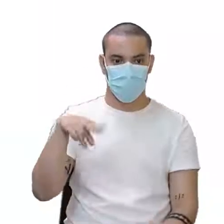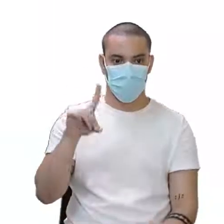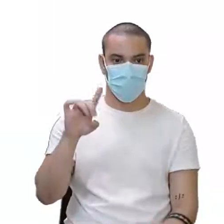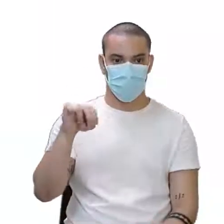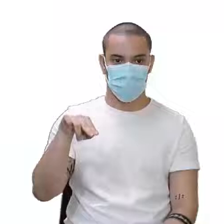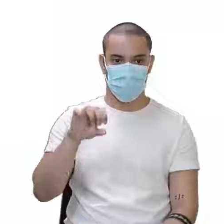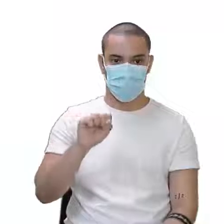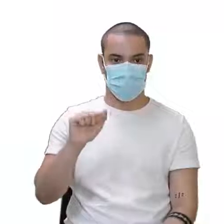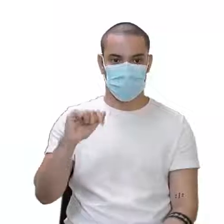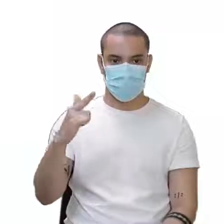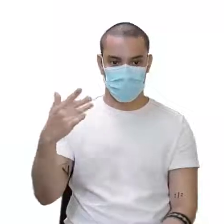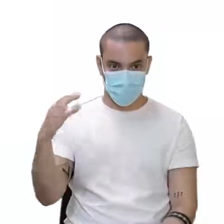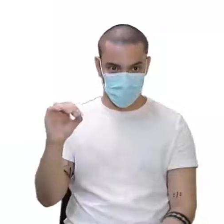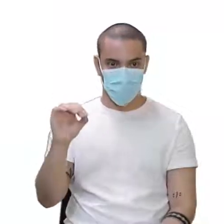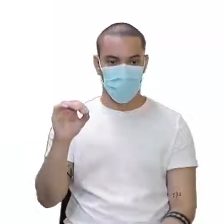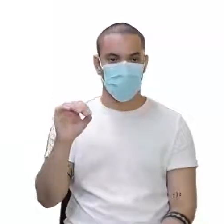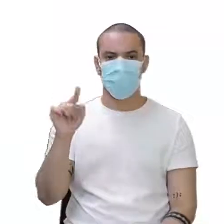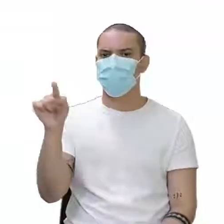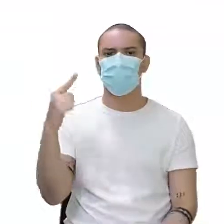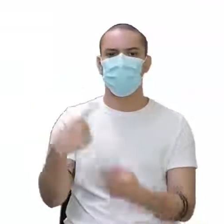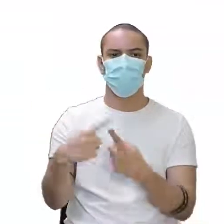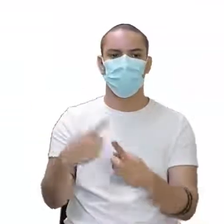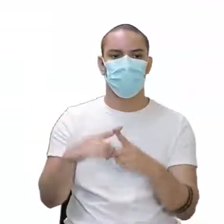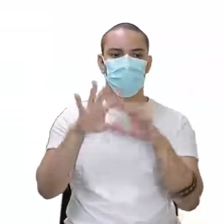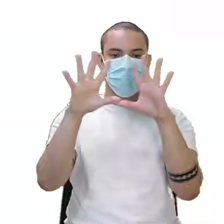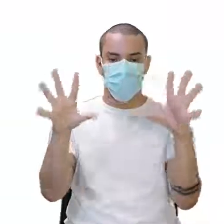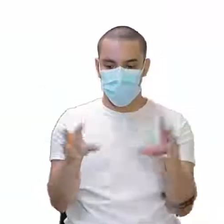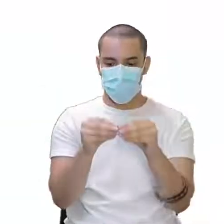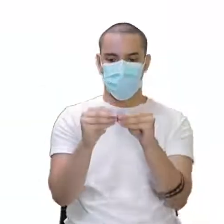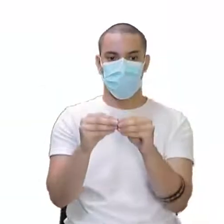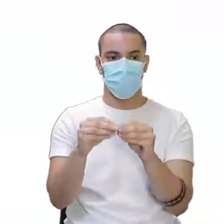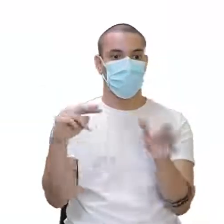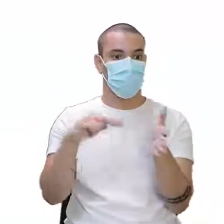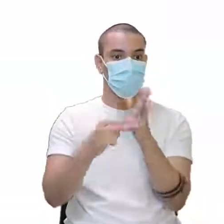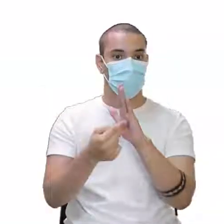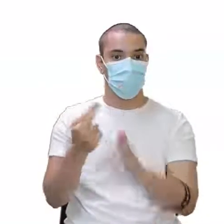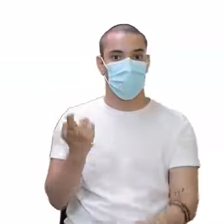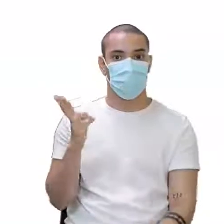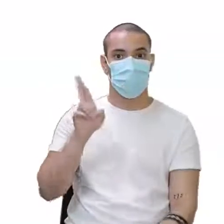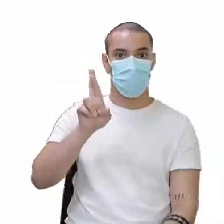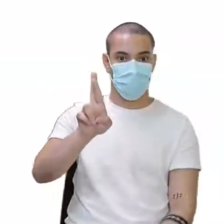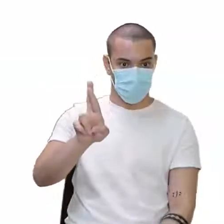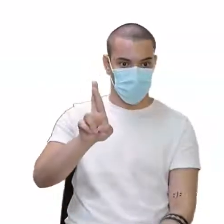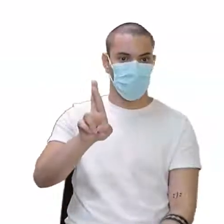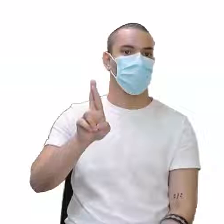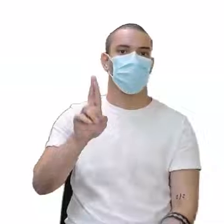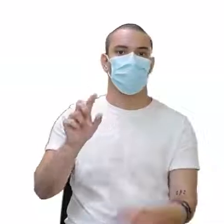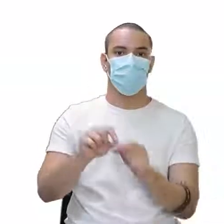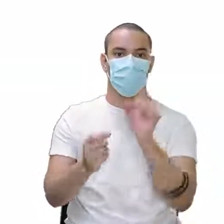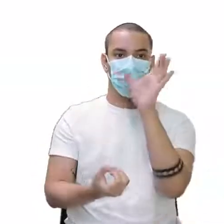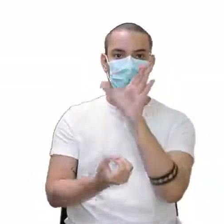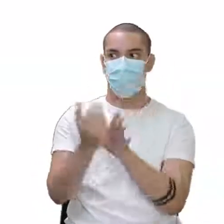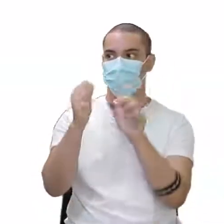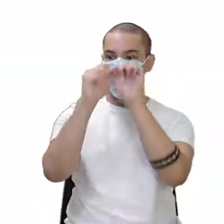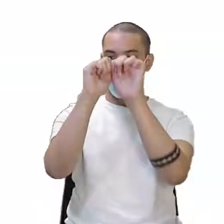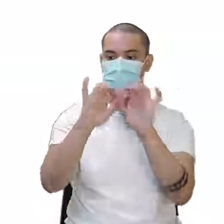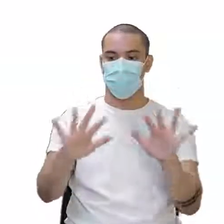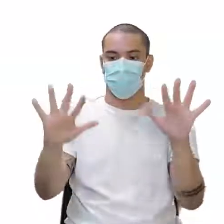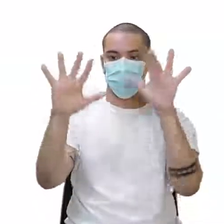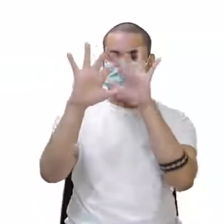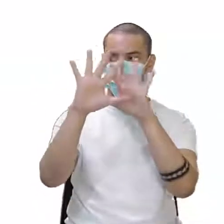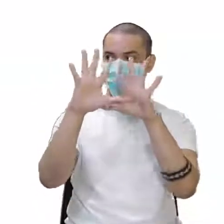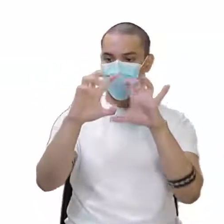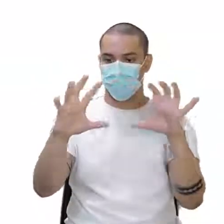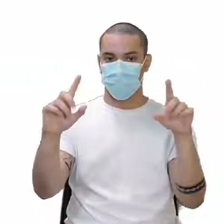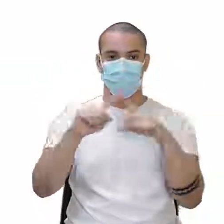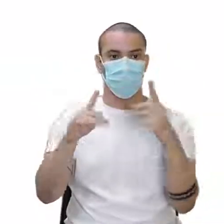Condensação. Esse processo de condensação é que vai ser responsável pela formação dessas nuvens e que vai